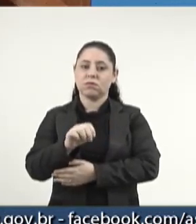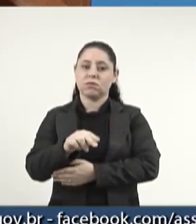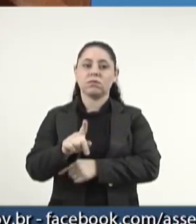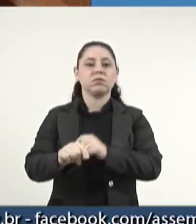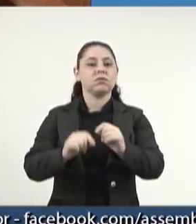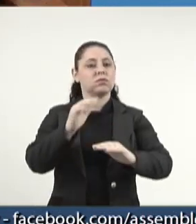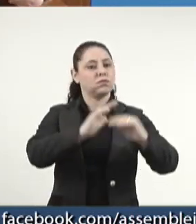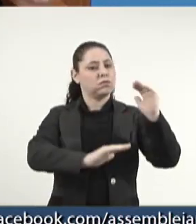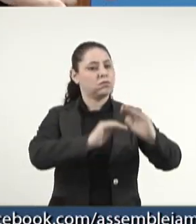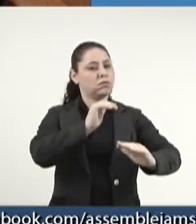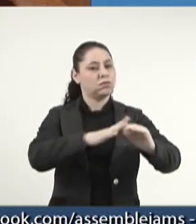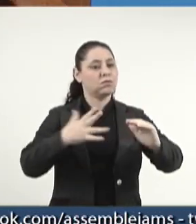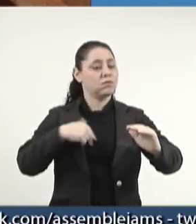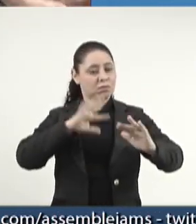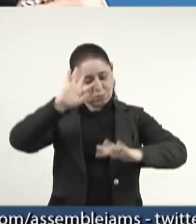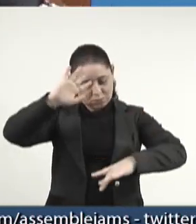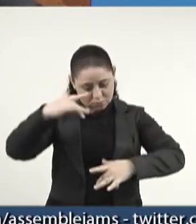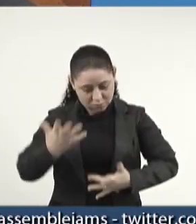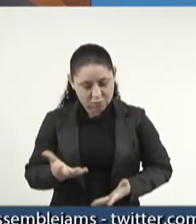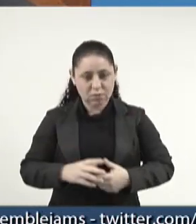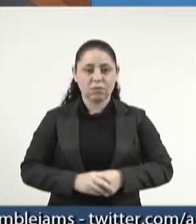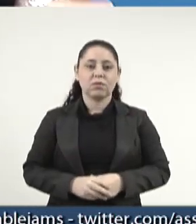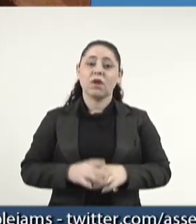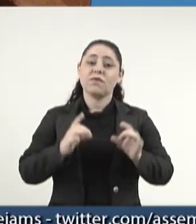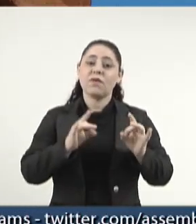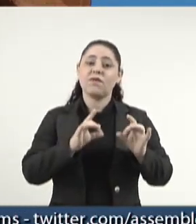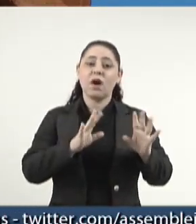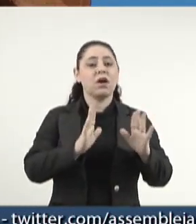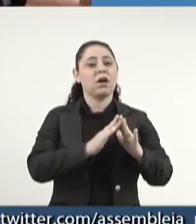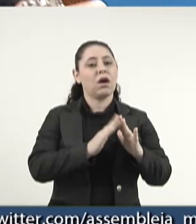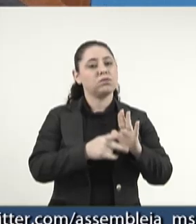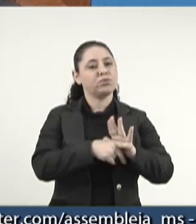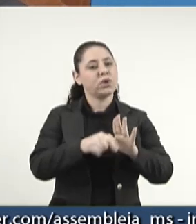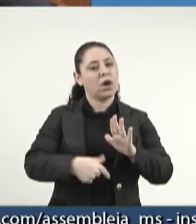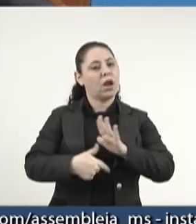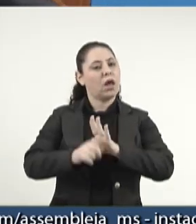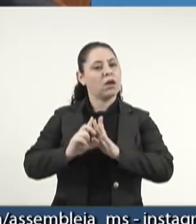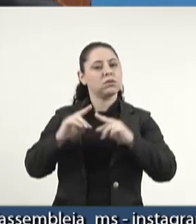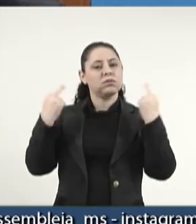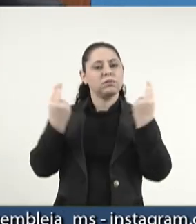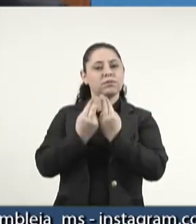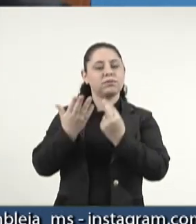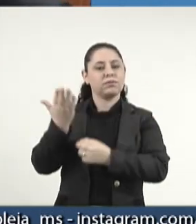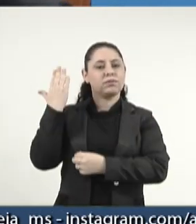daqueles profissionais que nós homenageamos na sessão aqui que antecedeu,